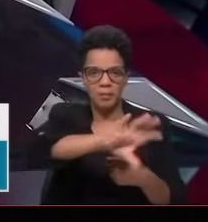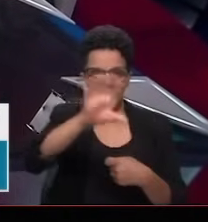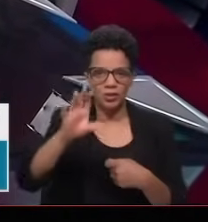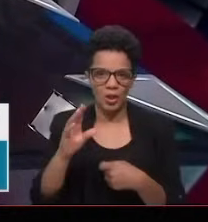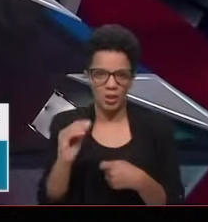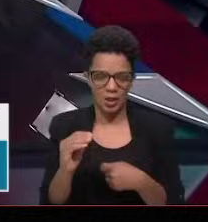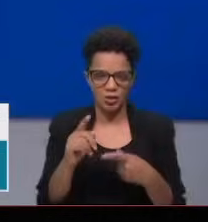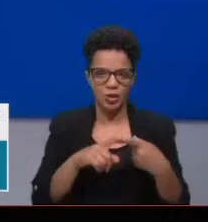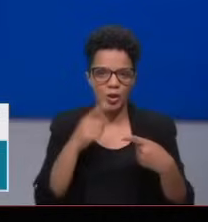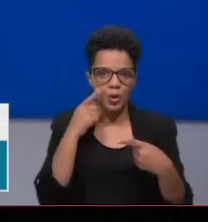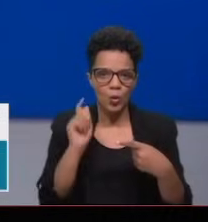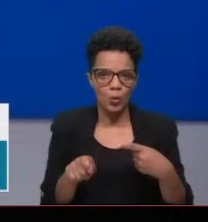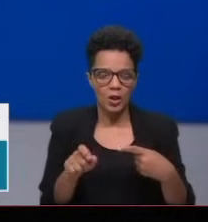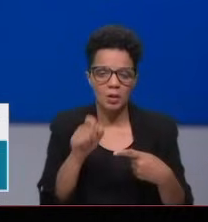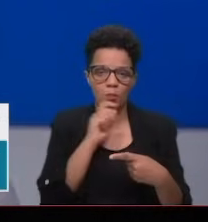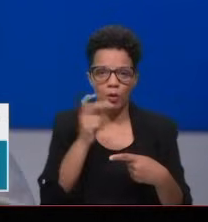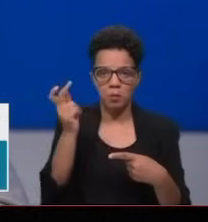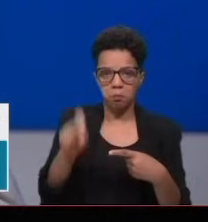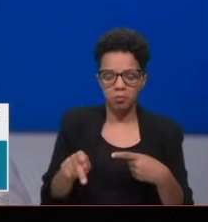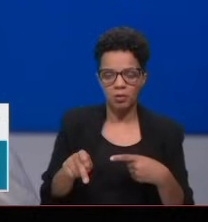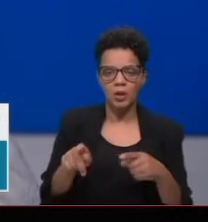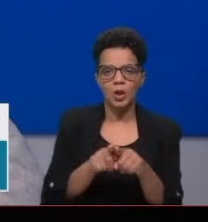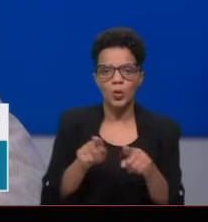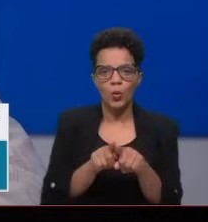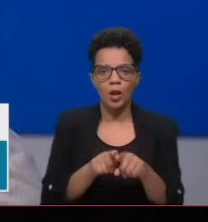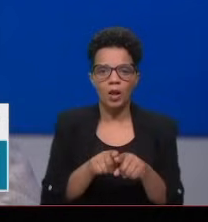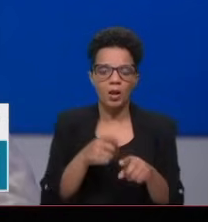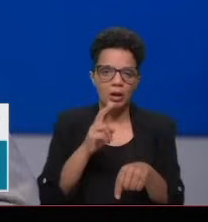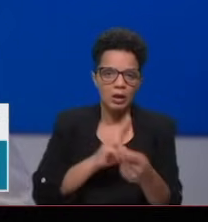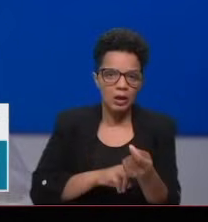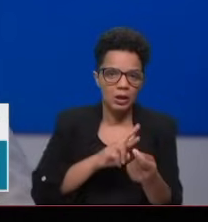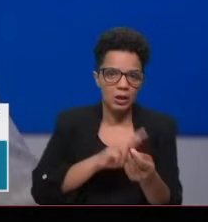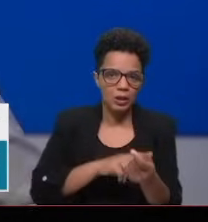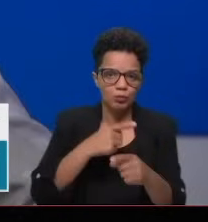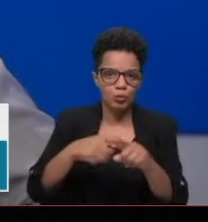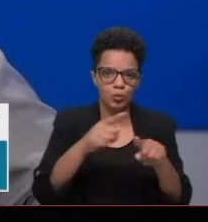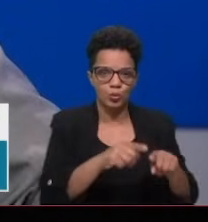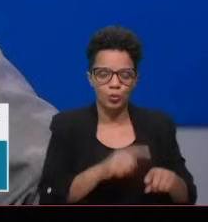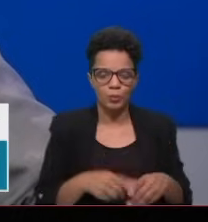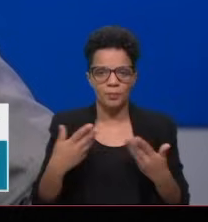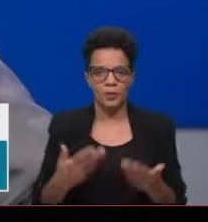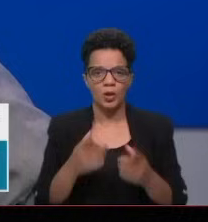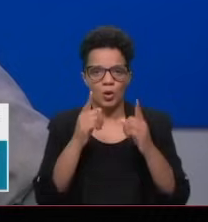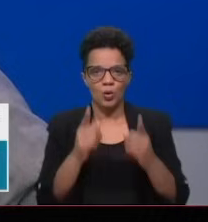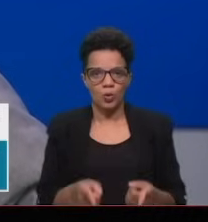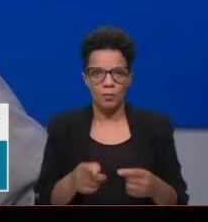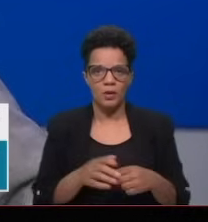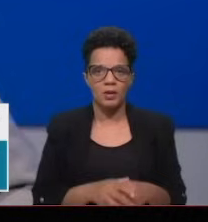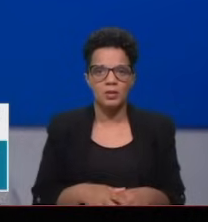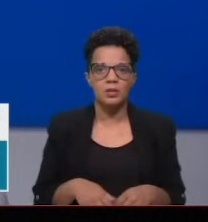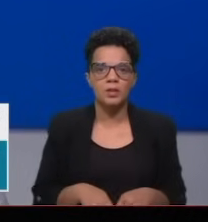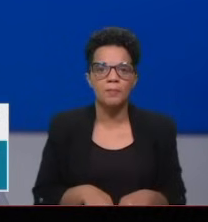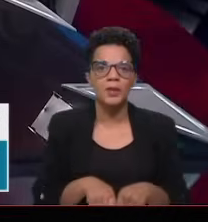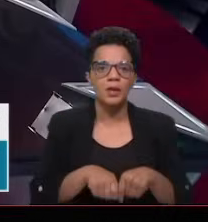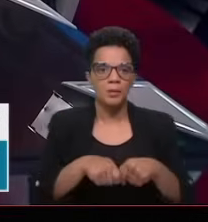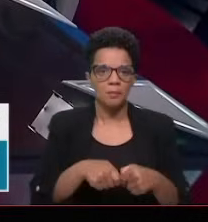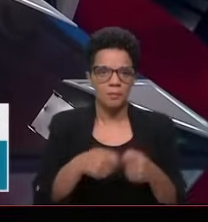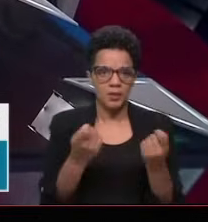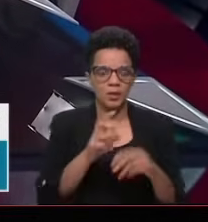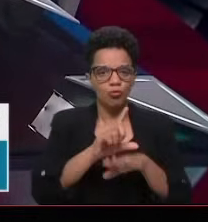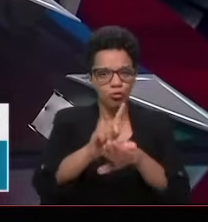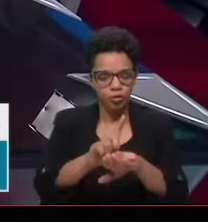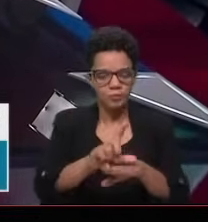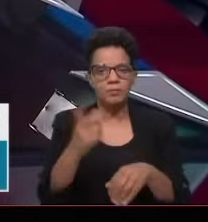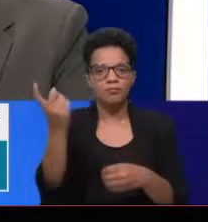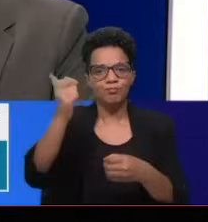deles a Ucrânia F acontecer em velocidades diferentes sendo que e começo agora pelo Francisco paupério no caso da Adesão da Ucrânia